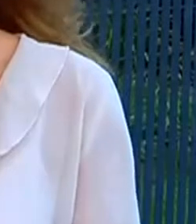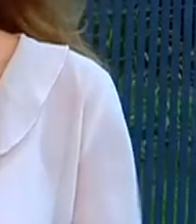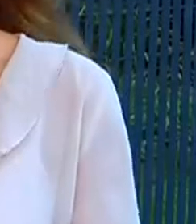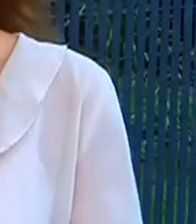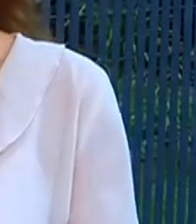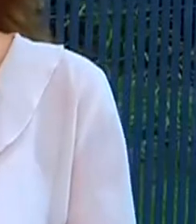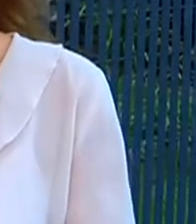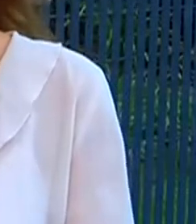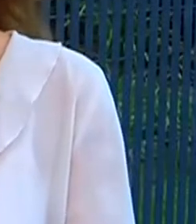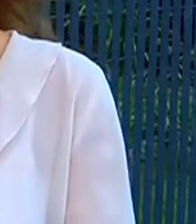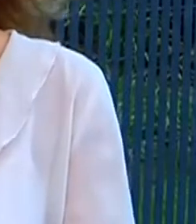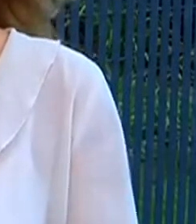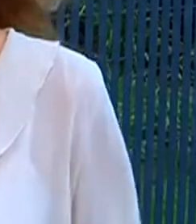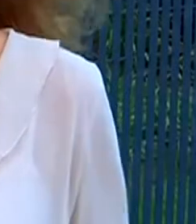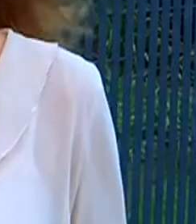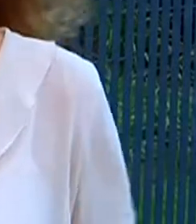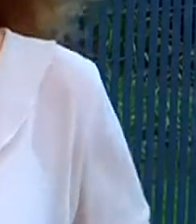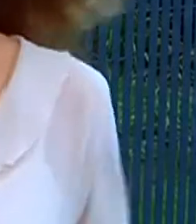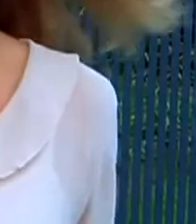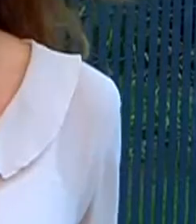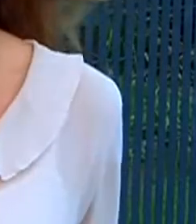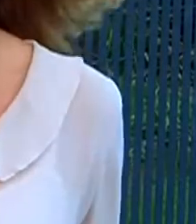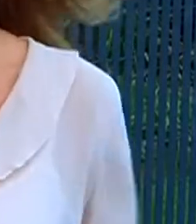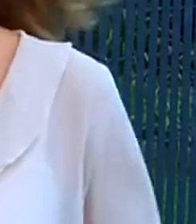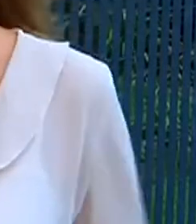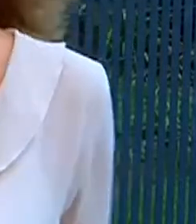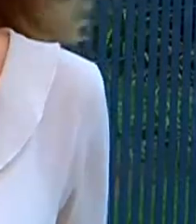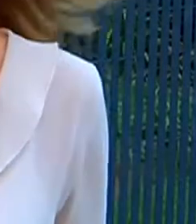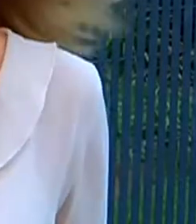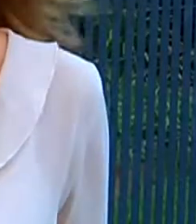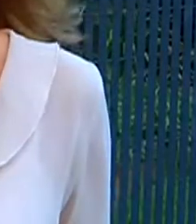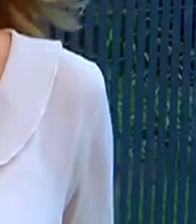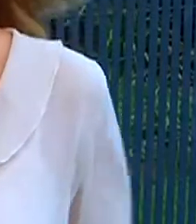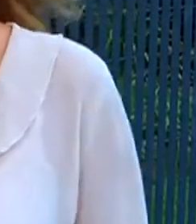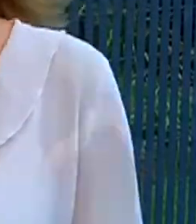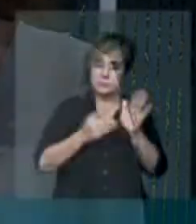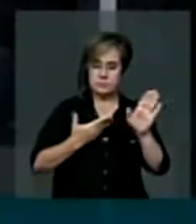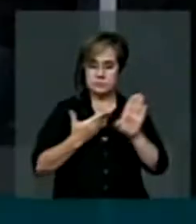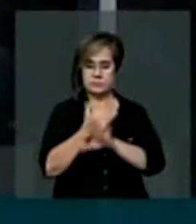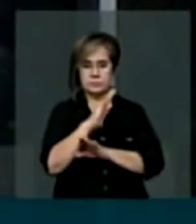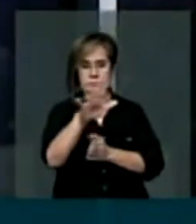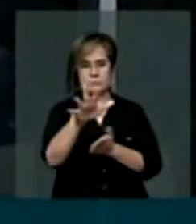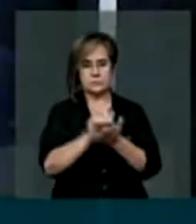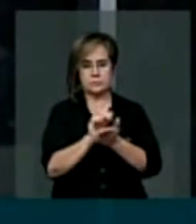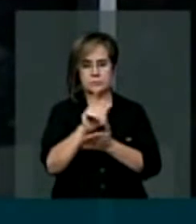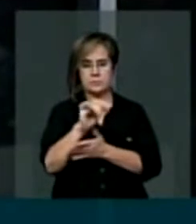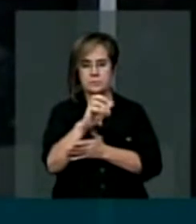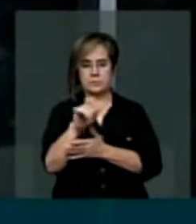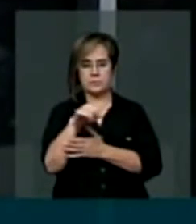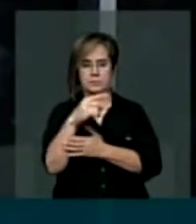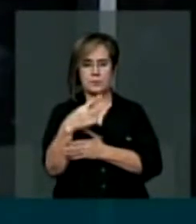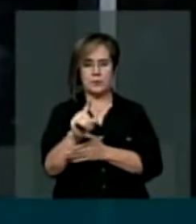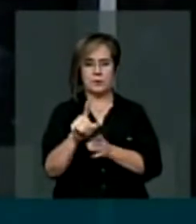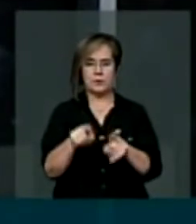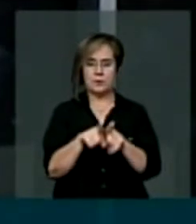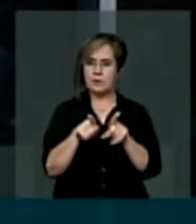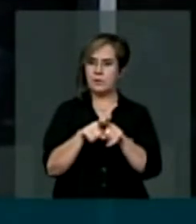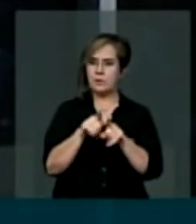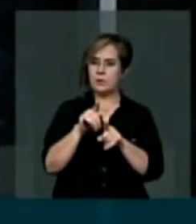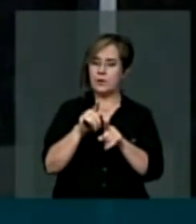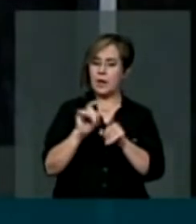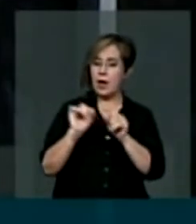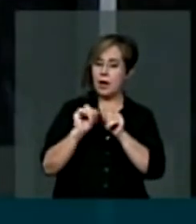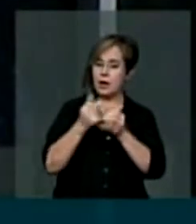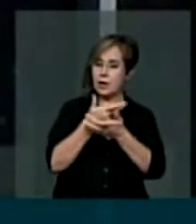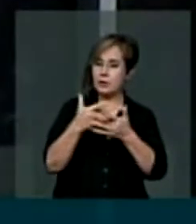pelos crimes de peculato e corrupção passiva, cujos recursos foram negados agora. Porém, o Supremo Tribunal Federal ainda